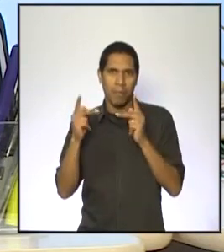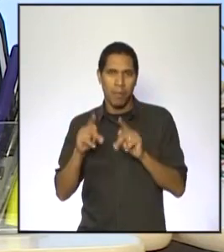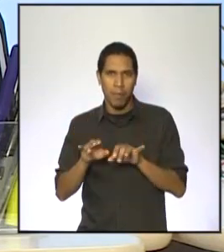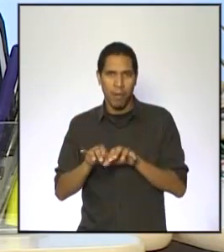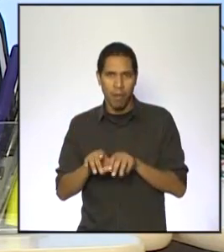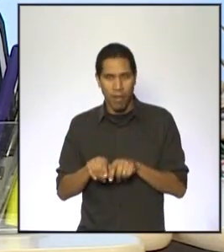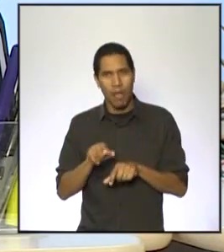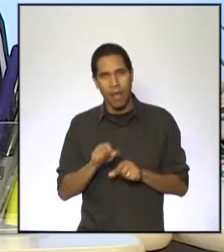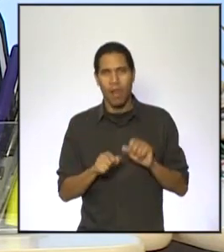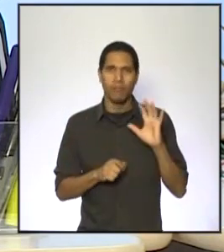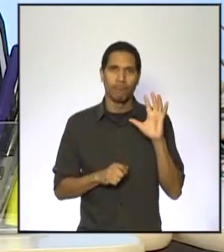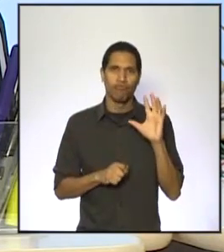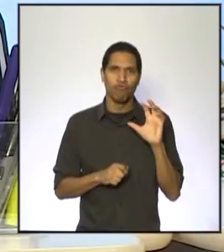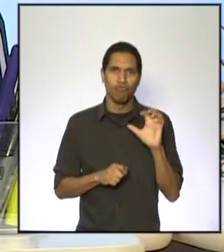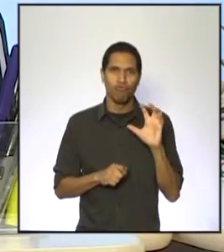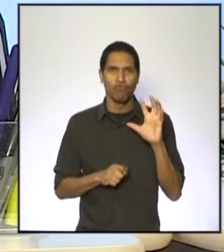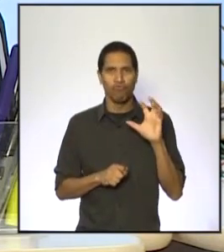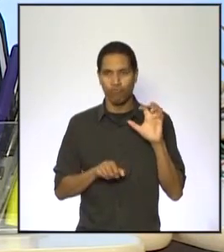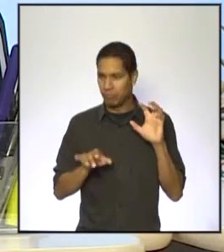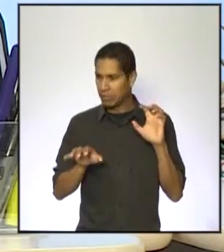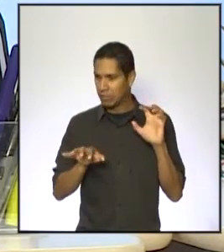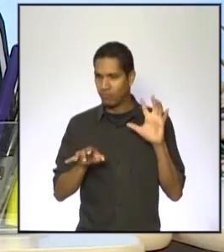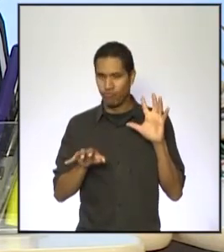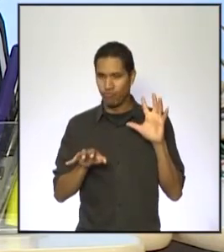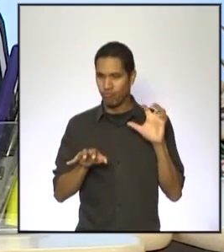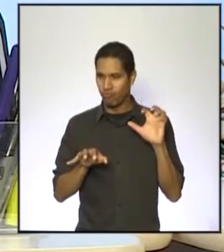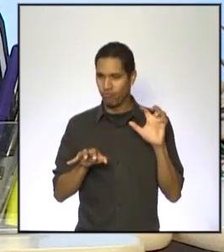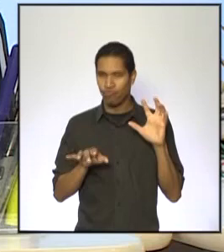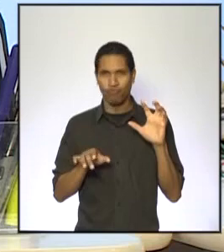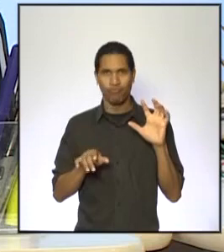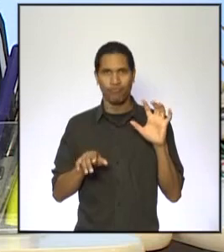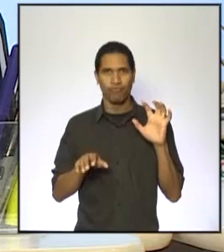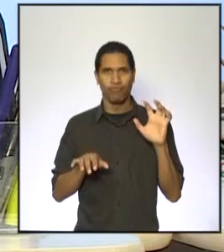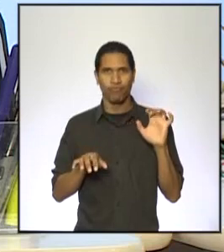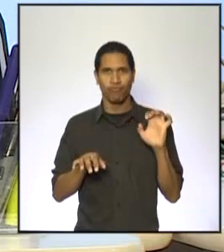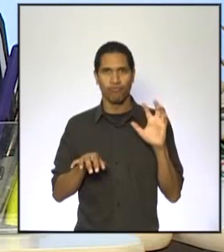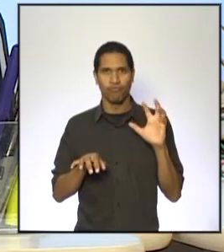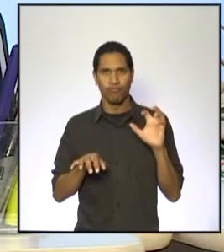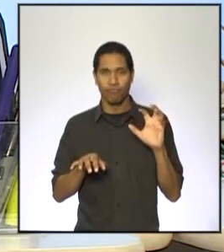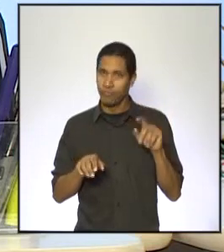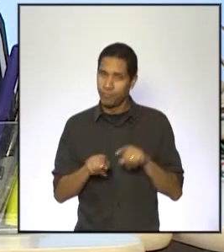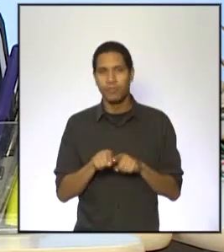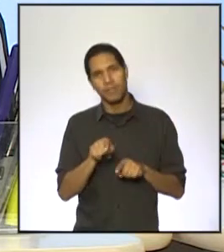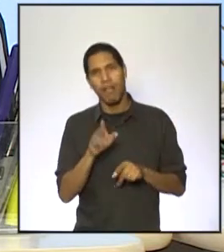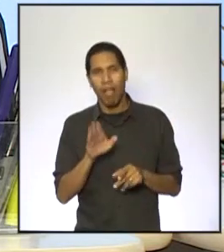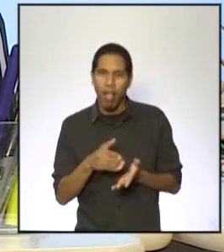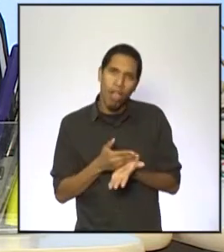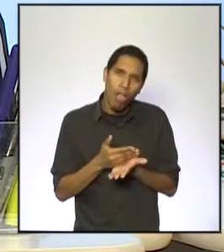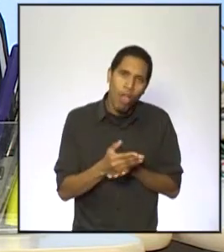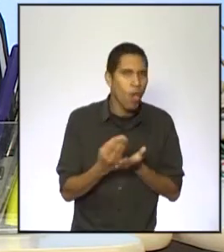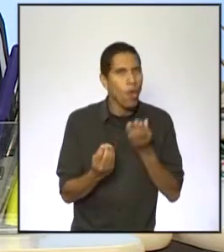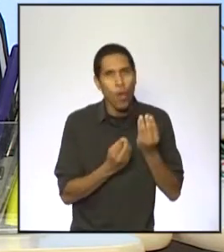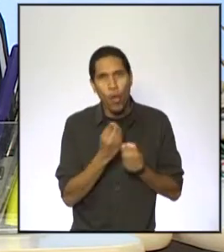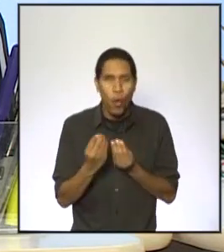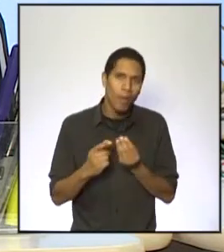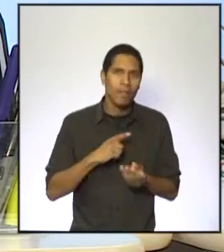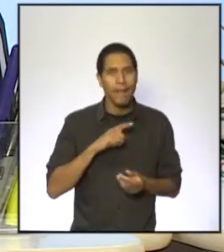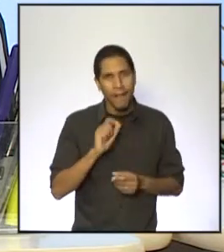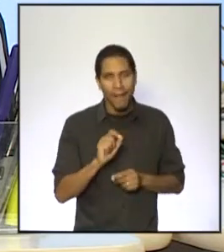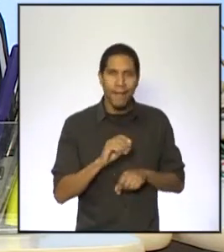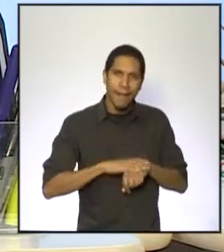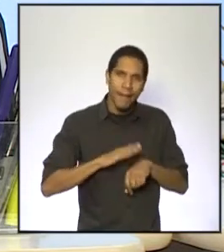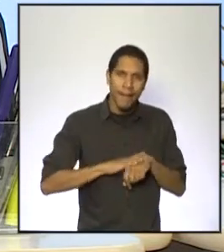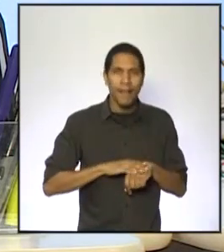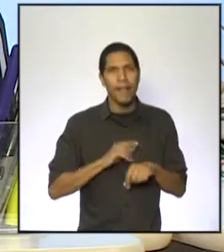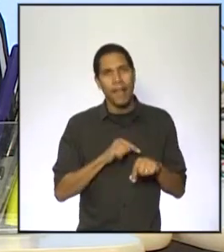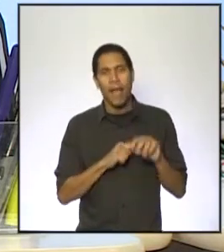mão ela vai se mexer. No nosso caso aqui, nós estamos fazendo um exercício inicial de compreender como a gente se produz uma mão e